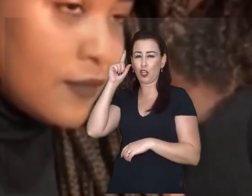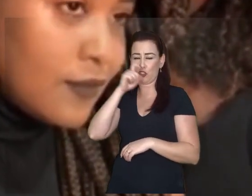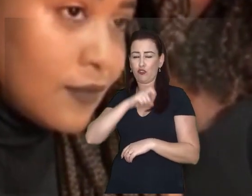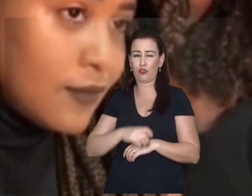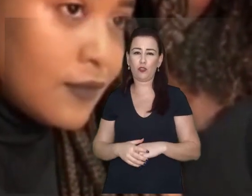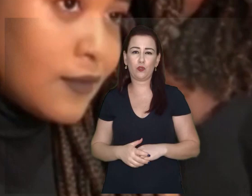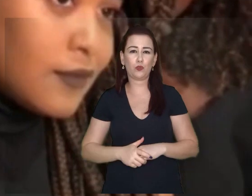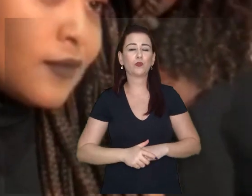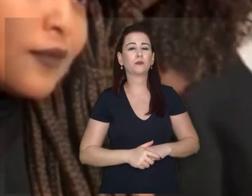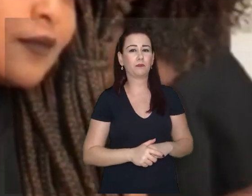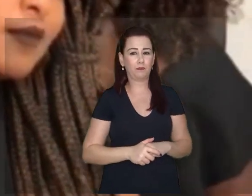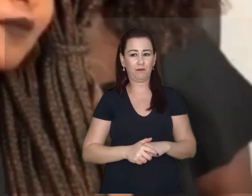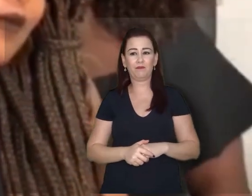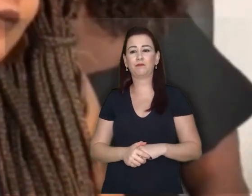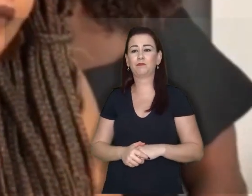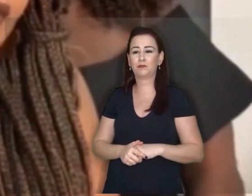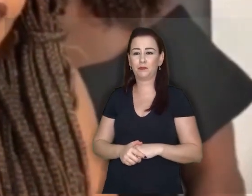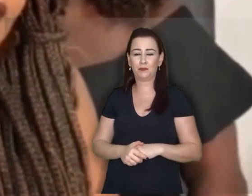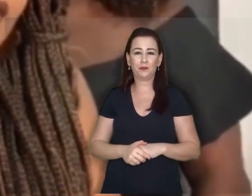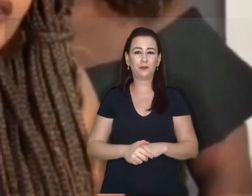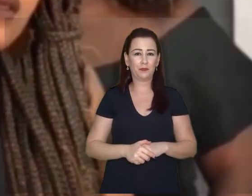assim, dona de